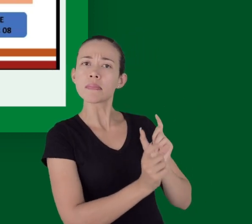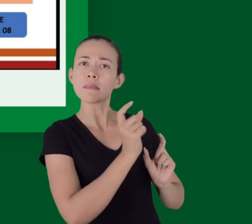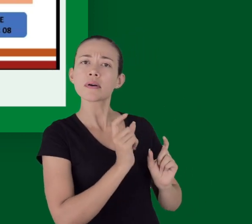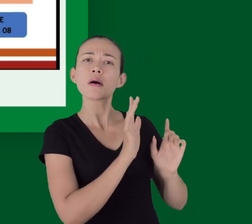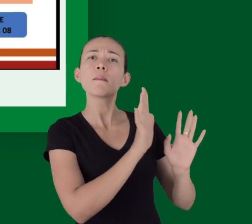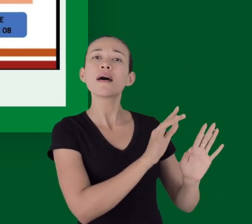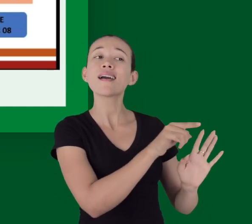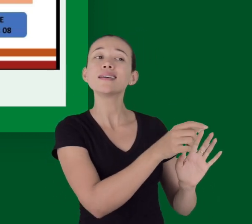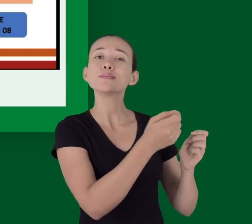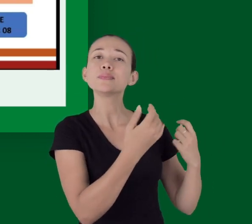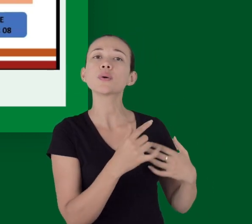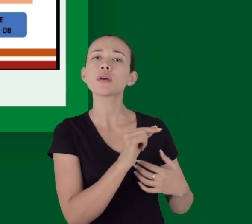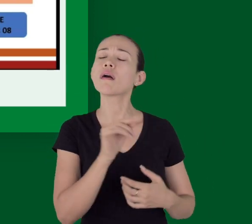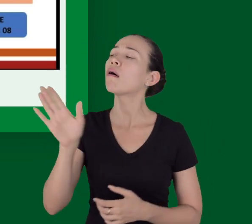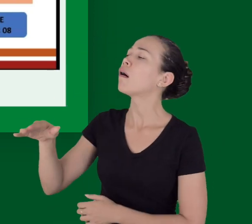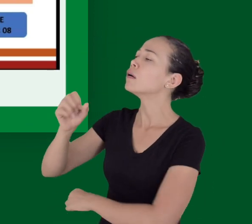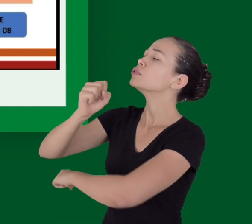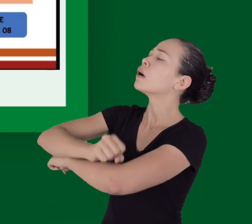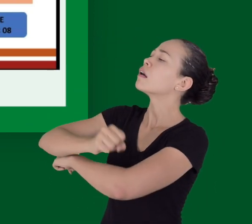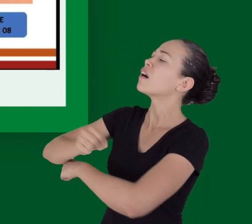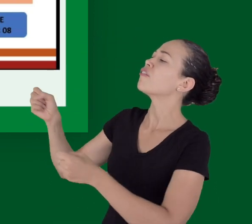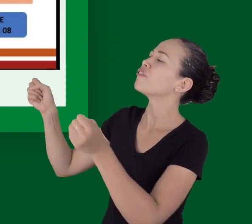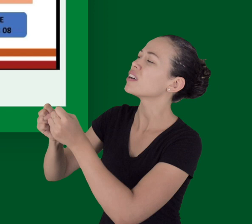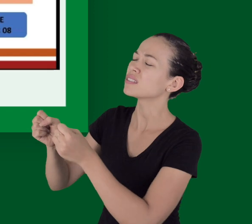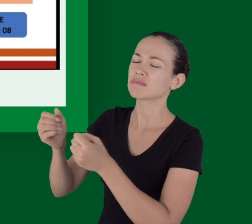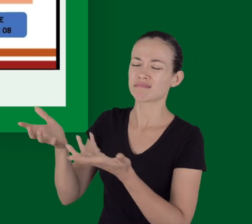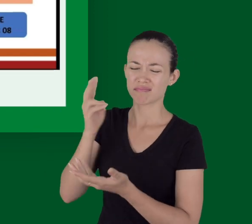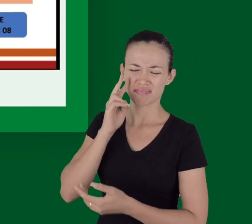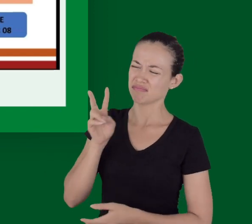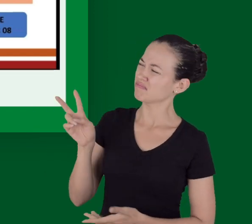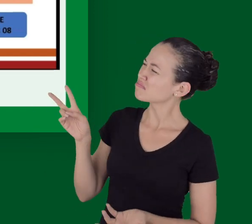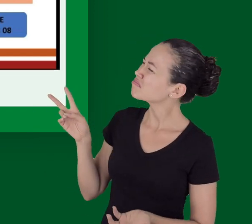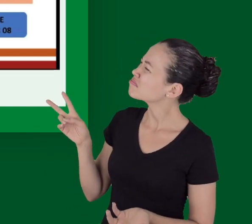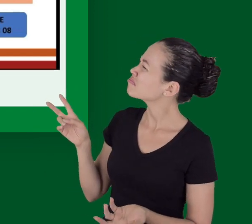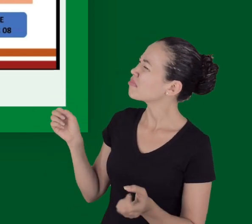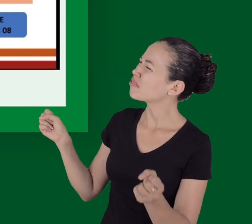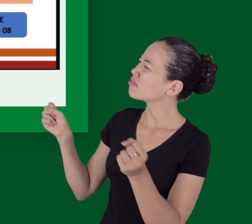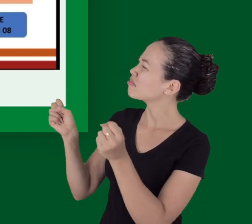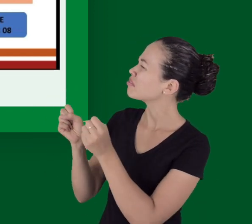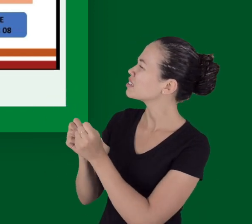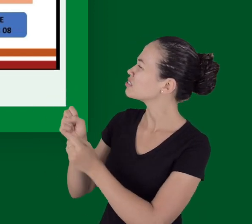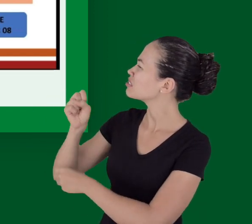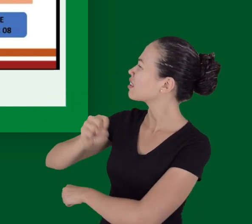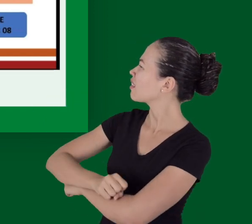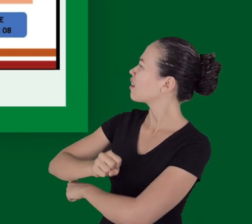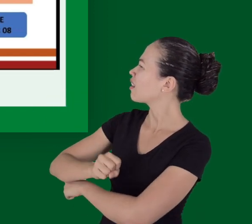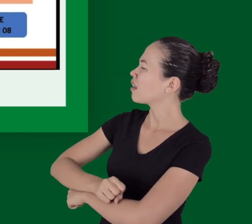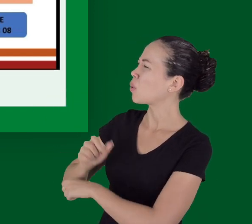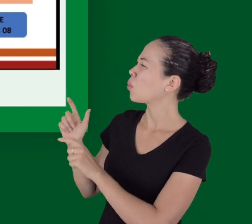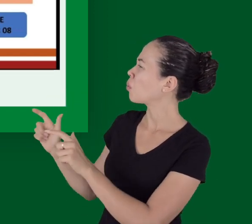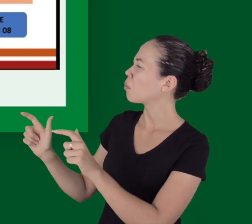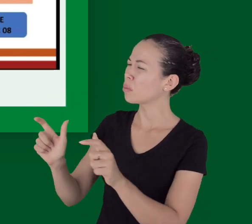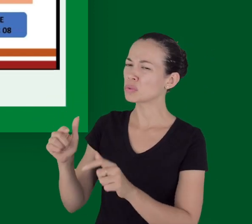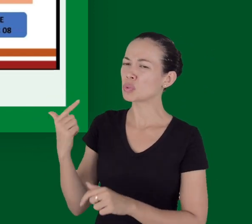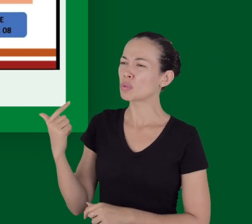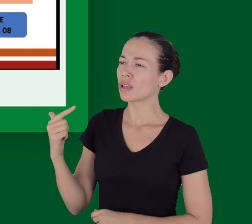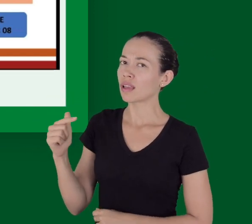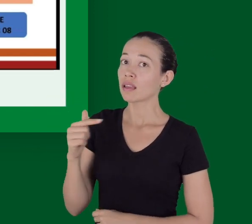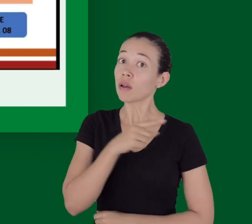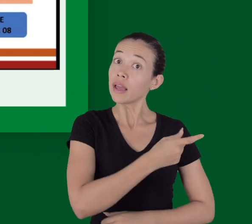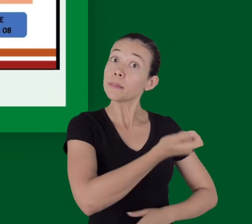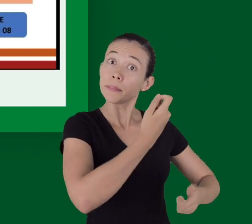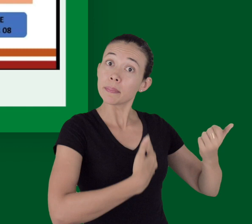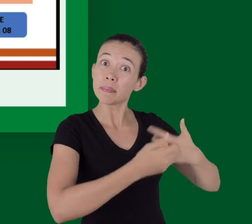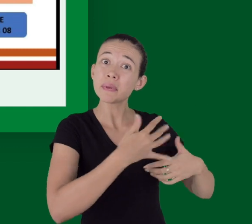está, né, ele tá procurando essa orientação. Já diferente do paciente com palavras, né, inapropriadas, que ganha 3, é aquele paciente que chega e fala, não, fecha